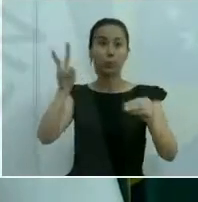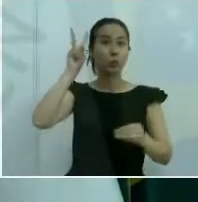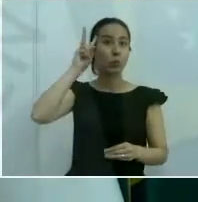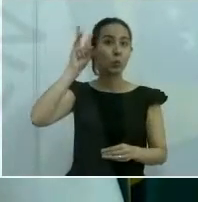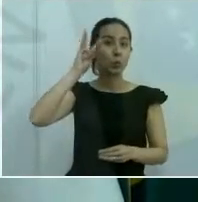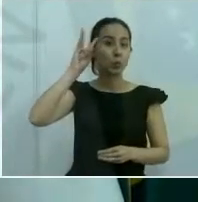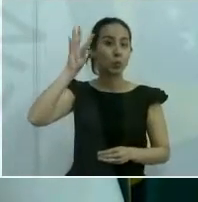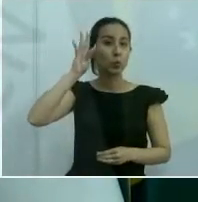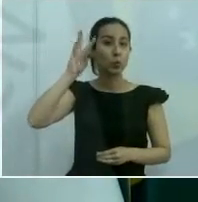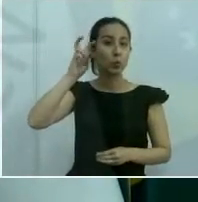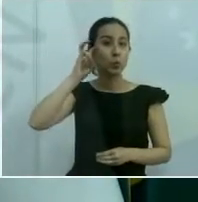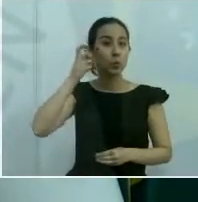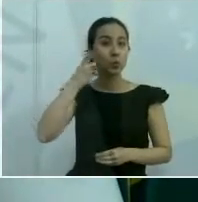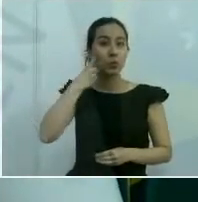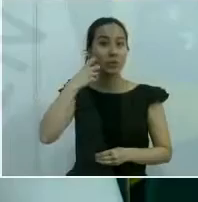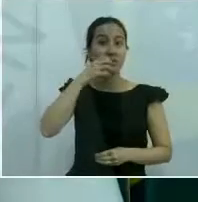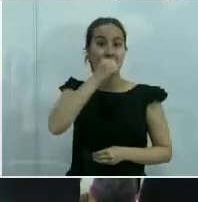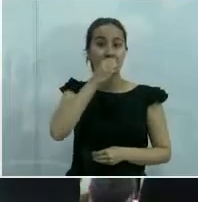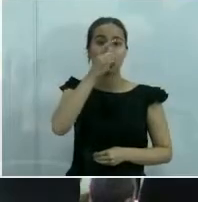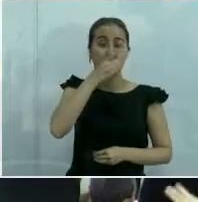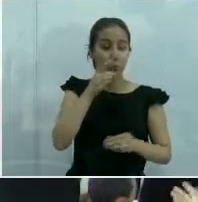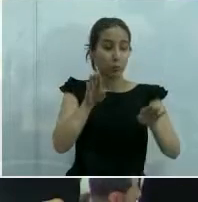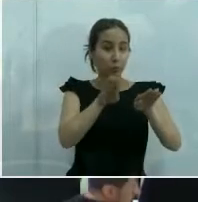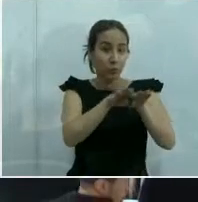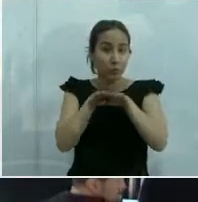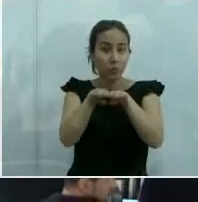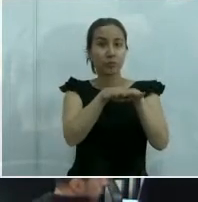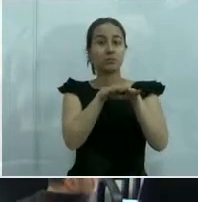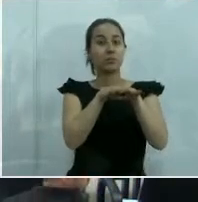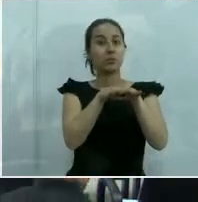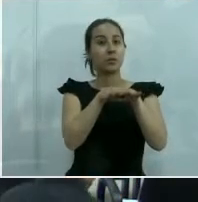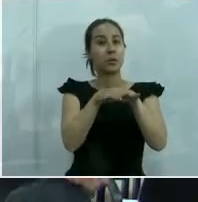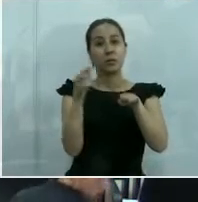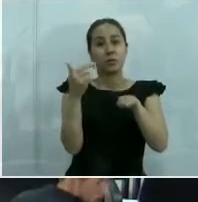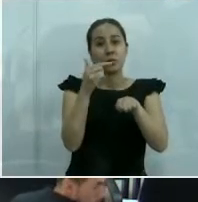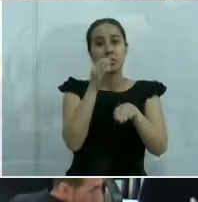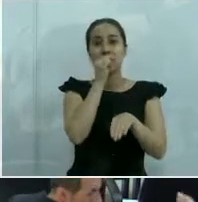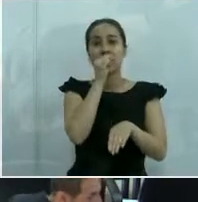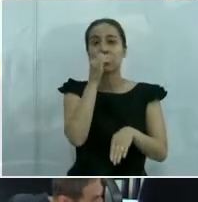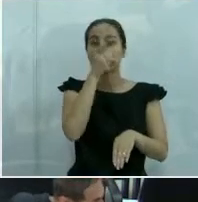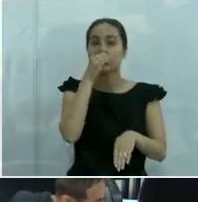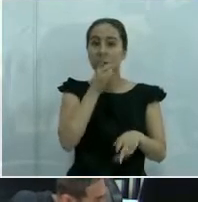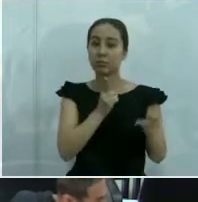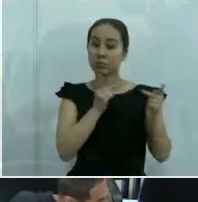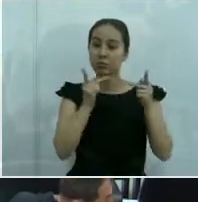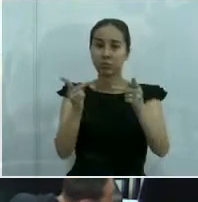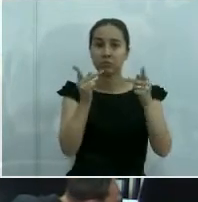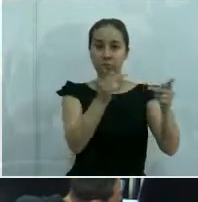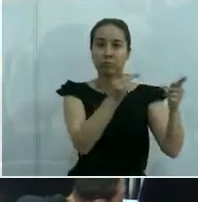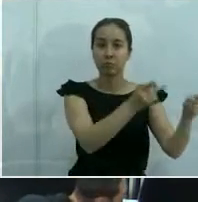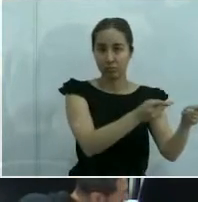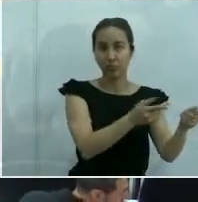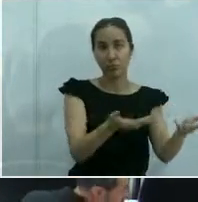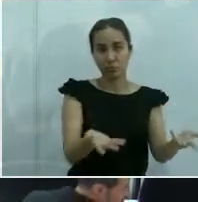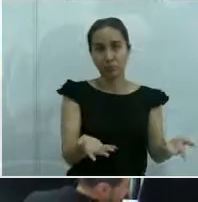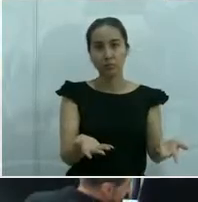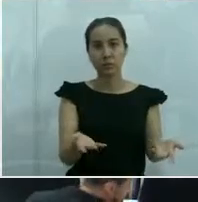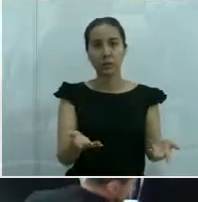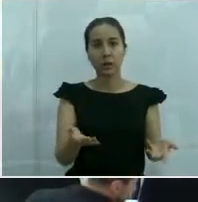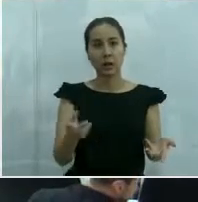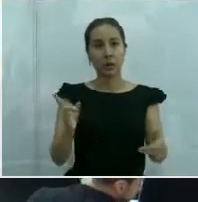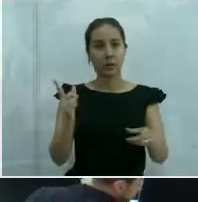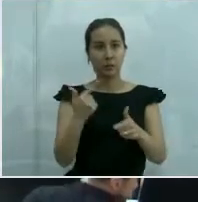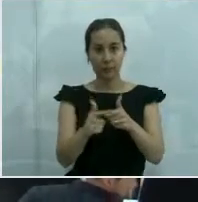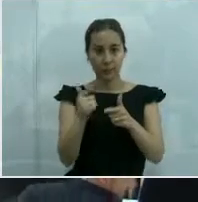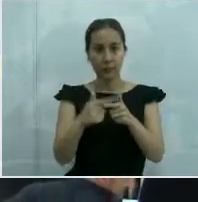assim com com toda com toda pegada para ser uma cidade turística quem conhece sabe só que eu enfrentei um problema